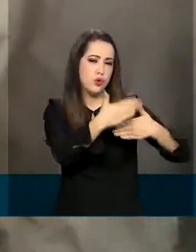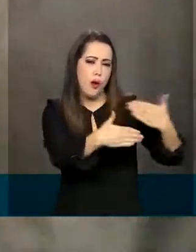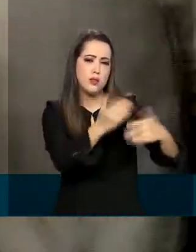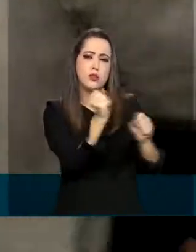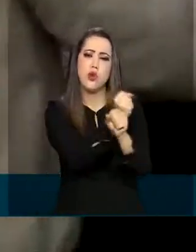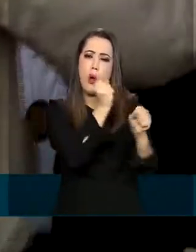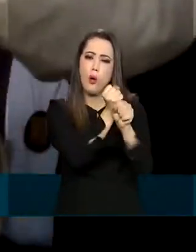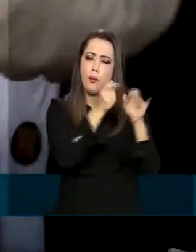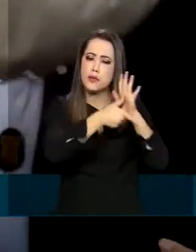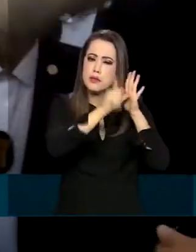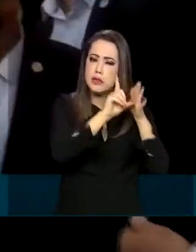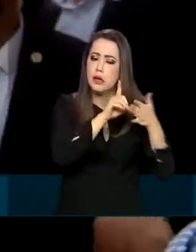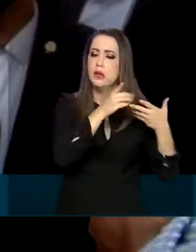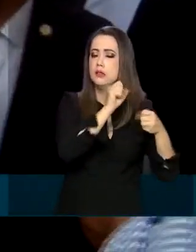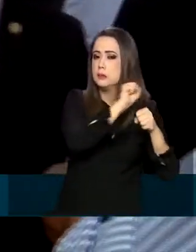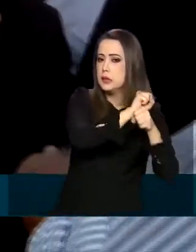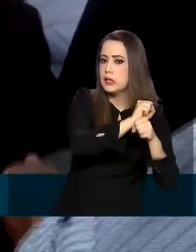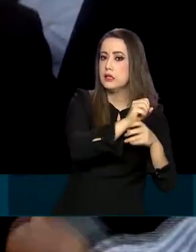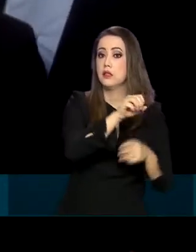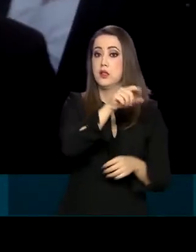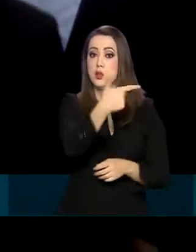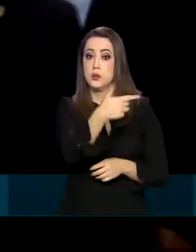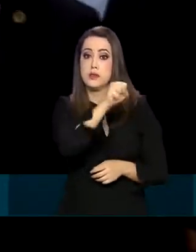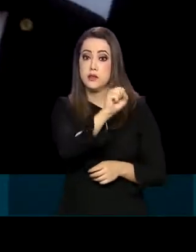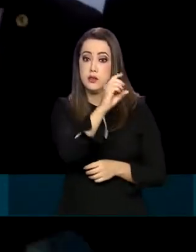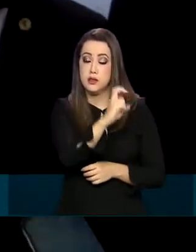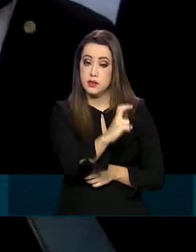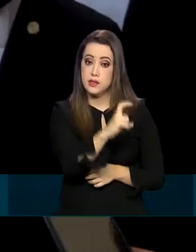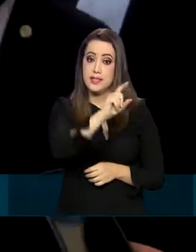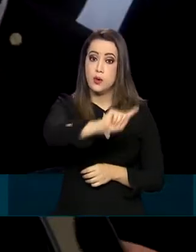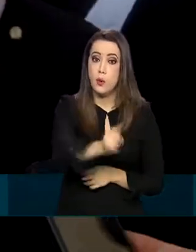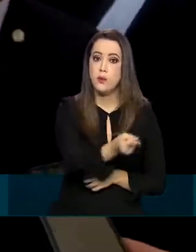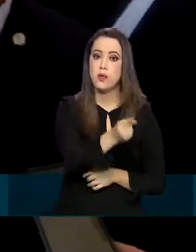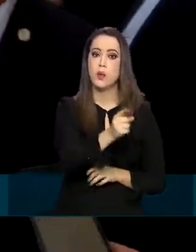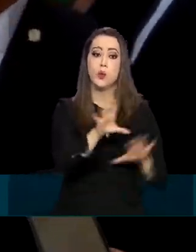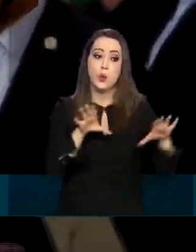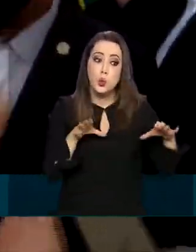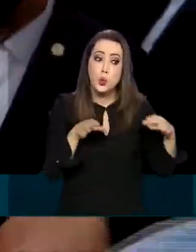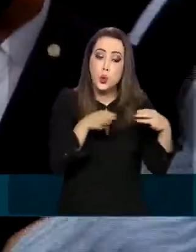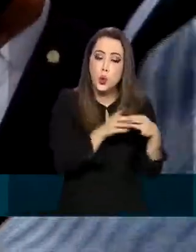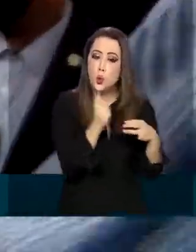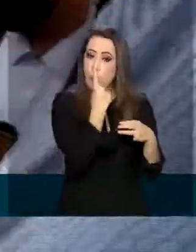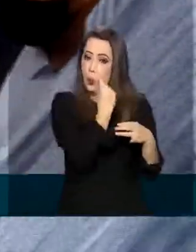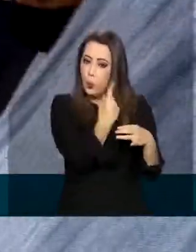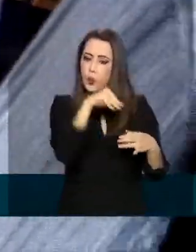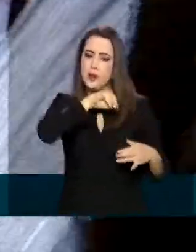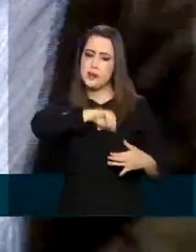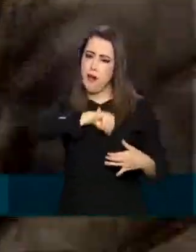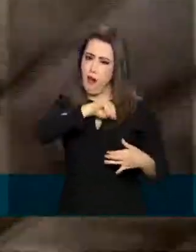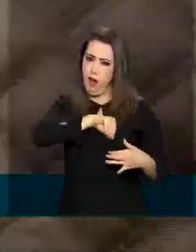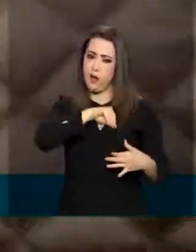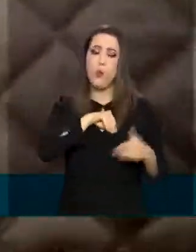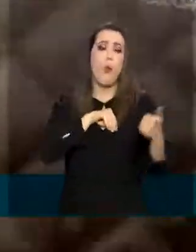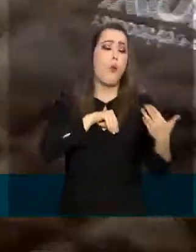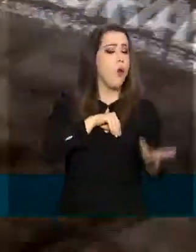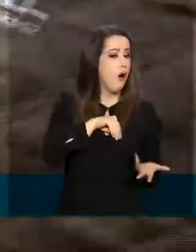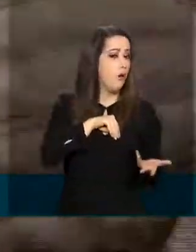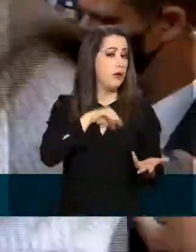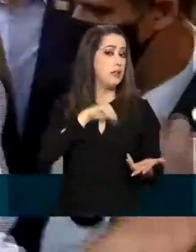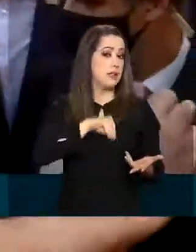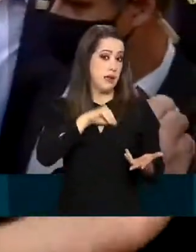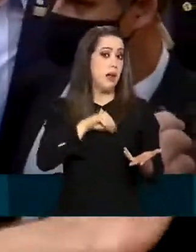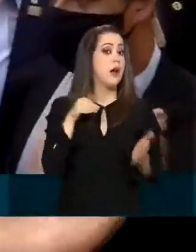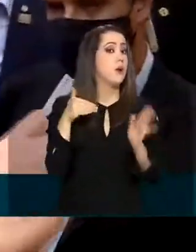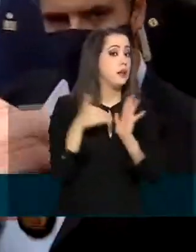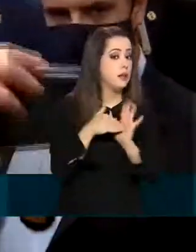de 285 mil moradias para atender os beneficiários da faixa 1, que compreende famílias com renda mensal de